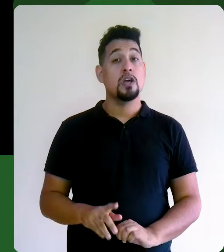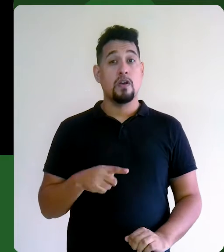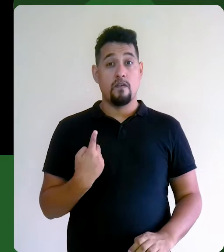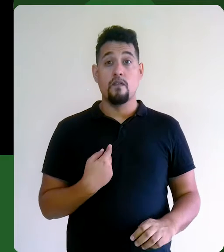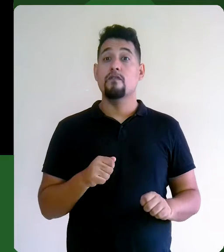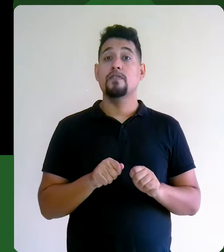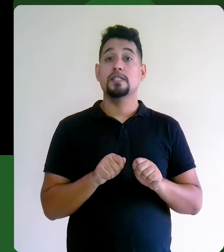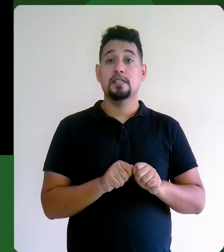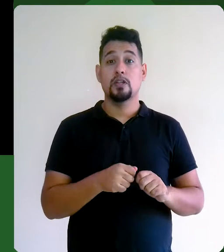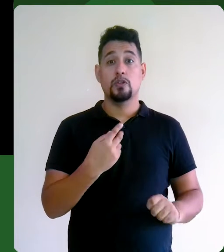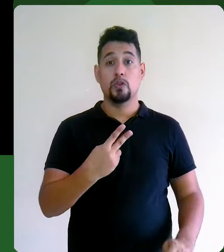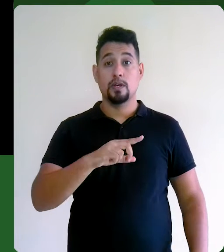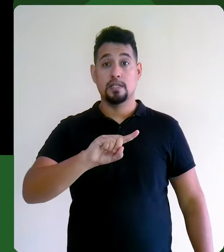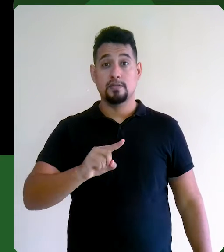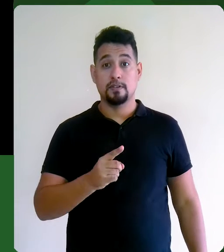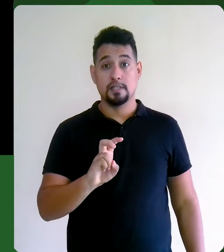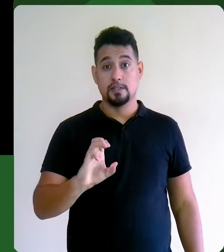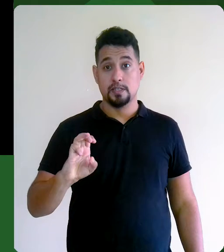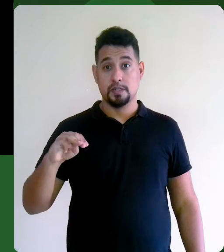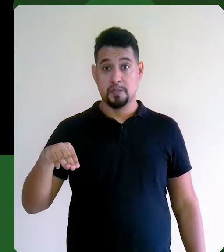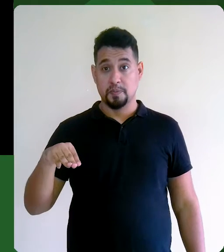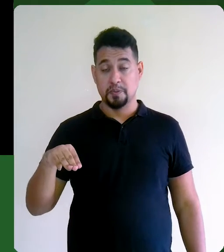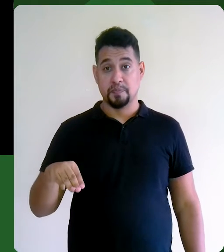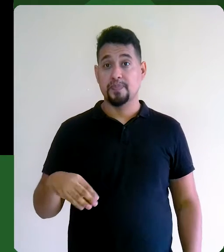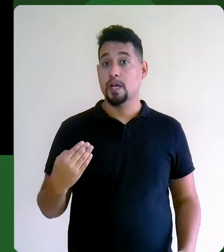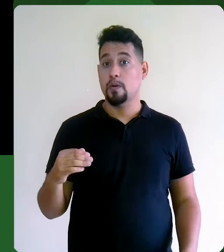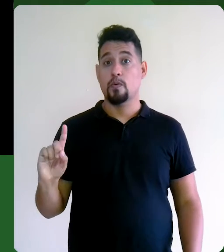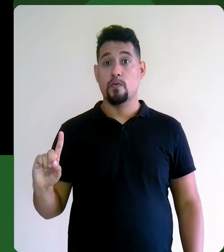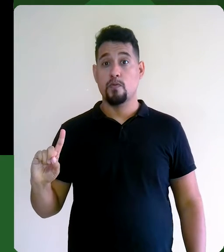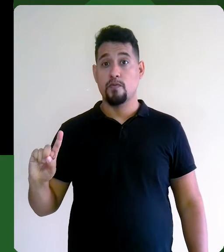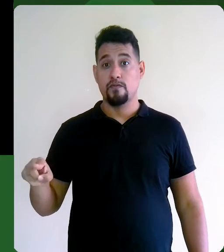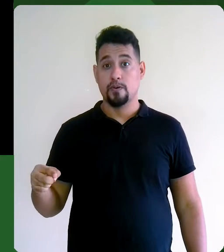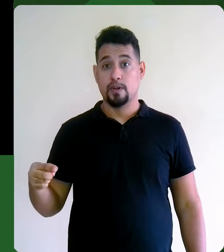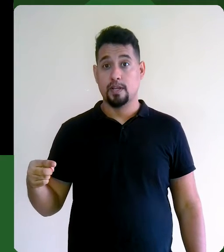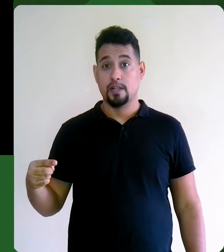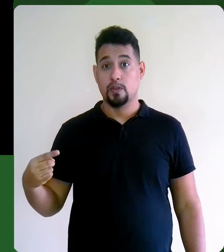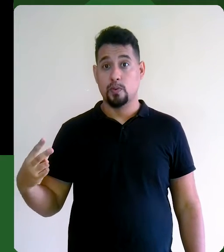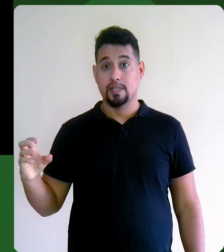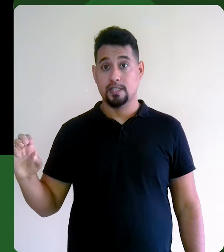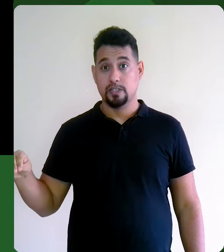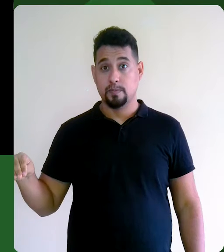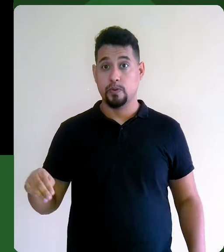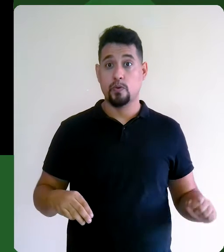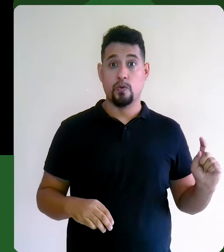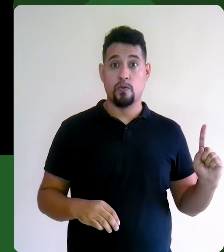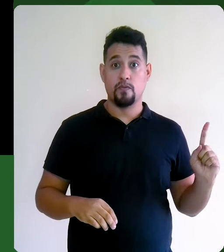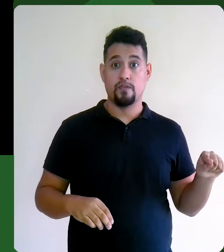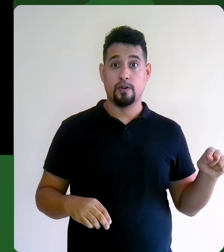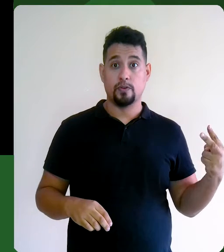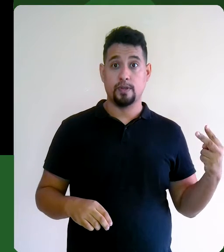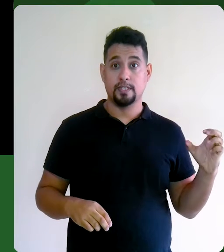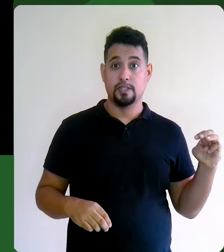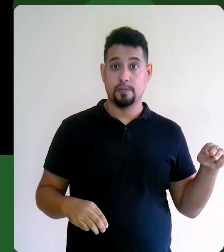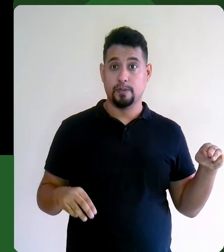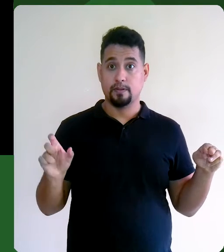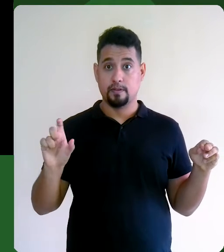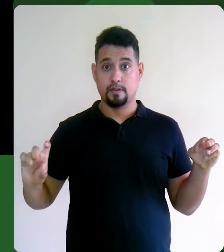2,5 centímetros, ou seja, 1,2 centímetro para cada lado.